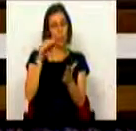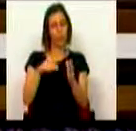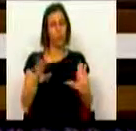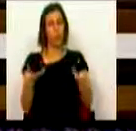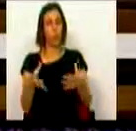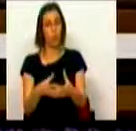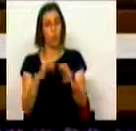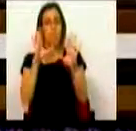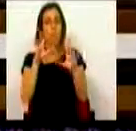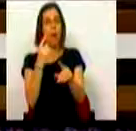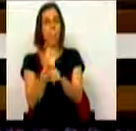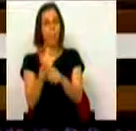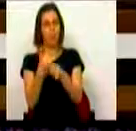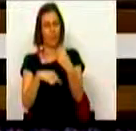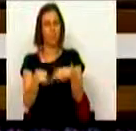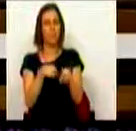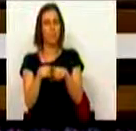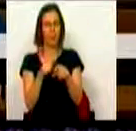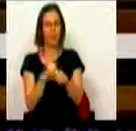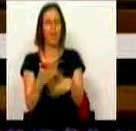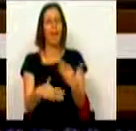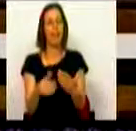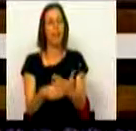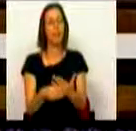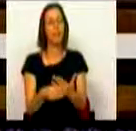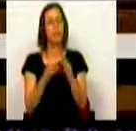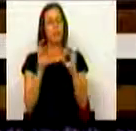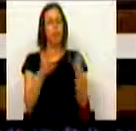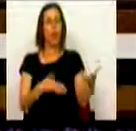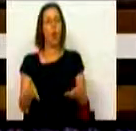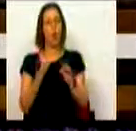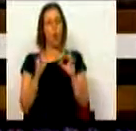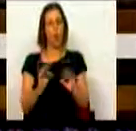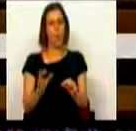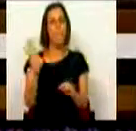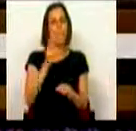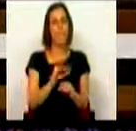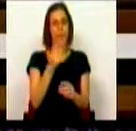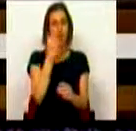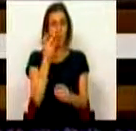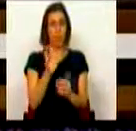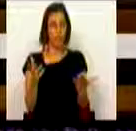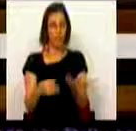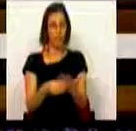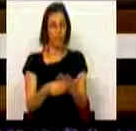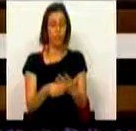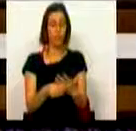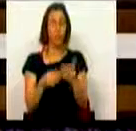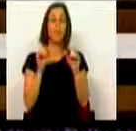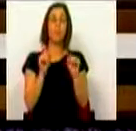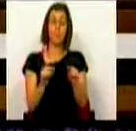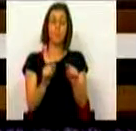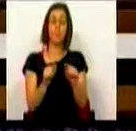coletiva, mas igualmente de políticas ativas fortemente orientadas para os mais fragilizados. Foi